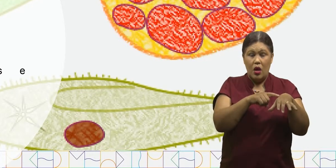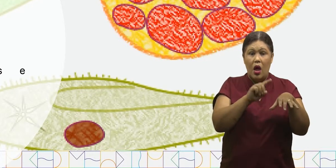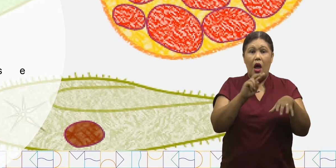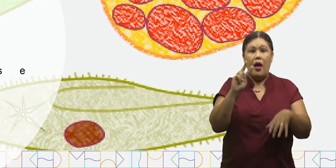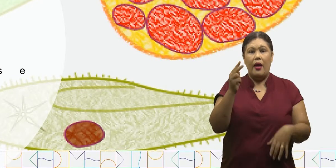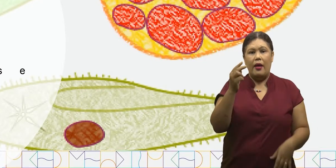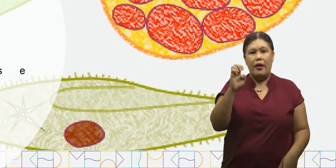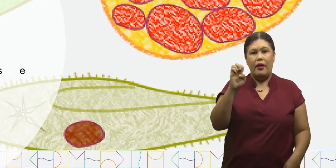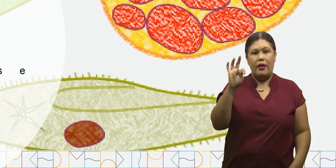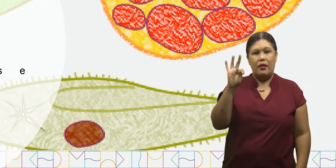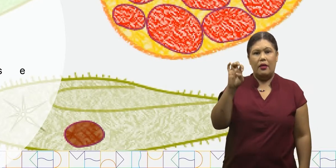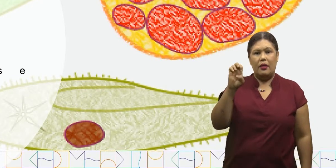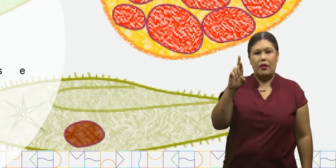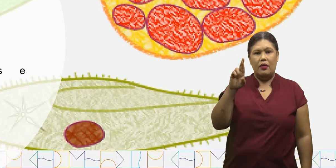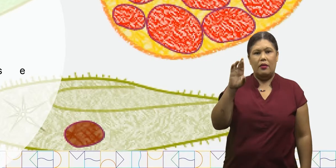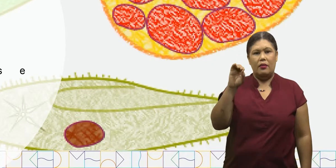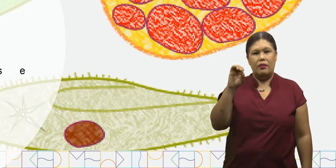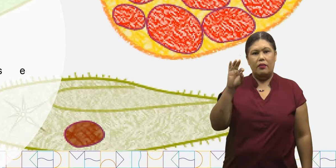são